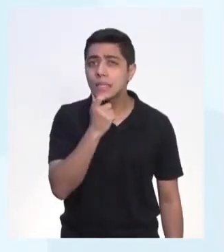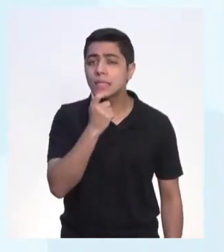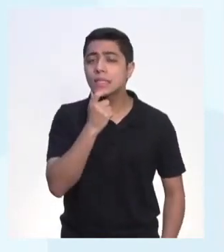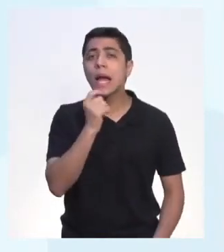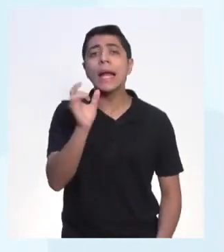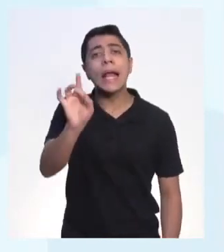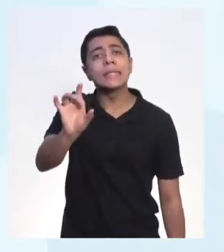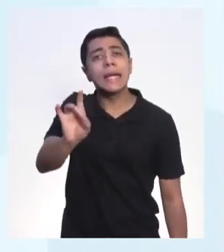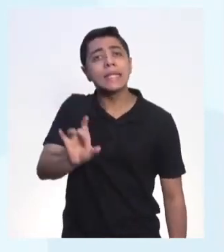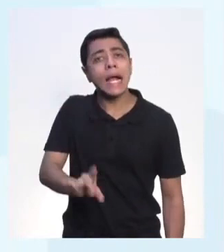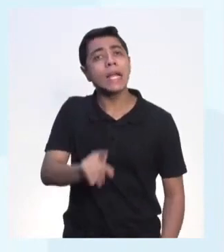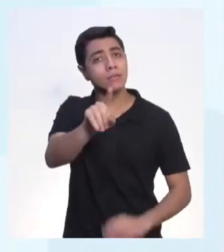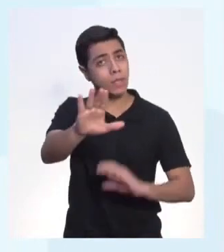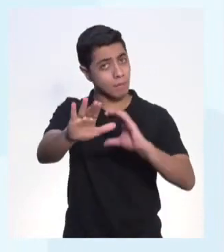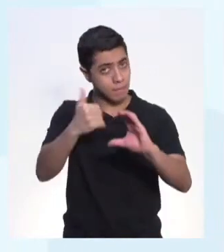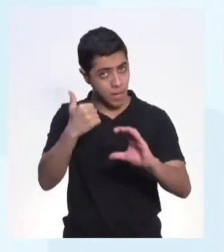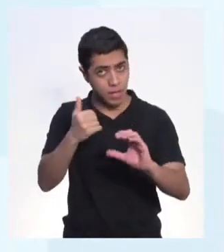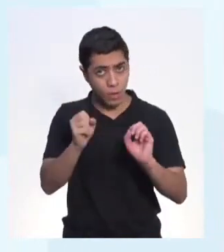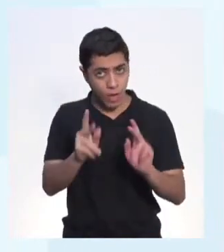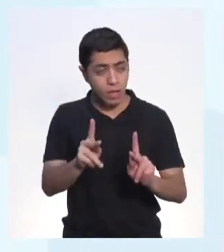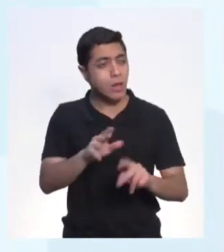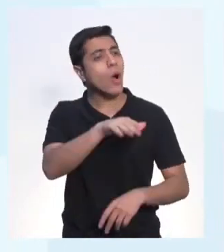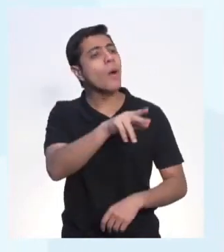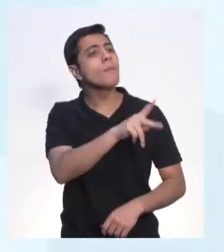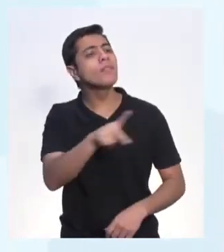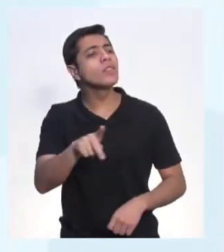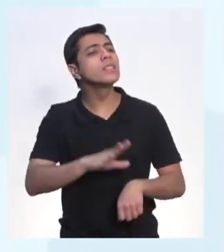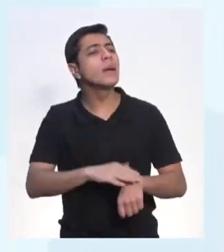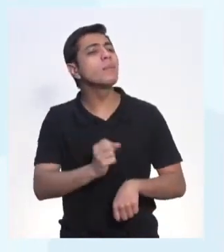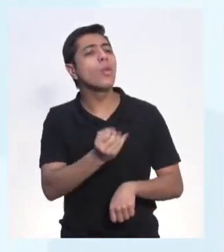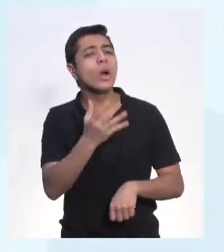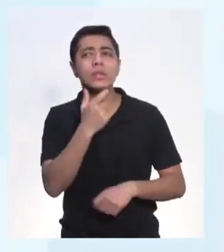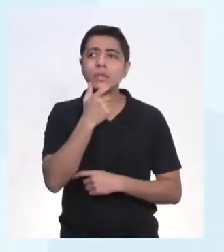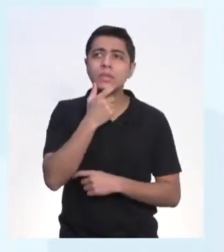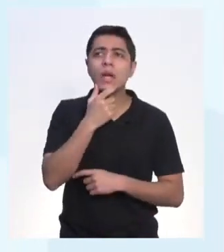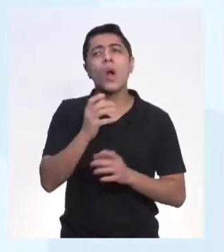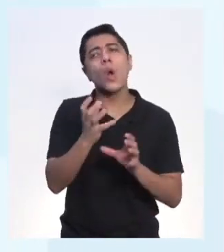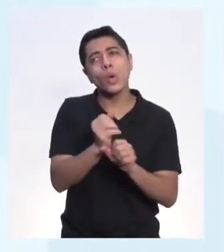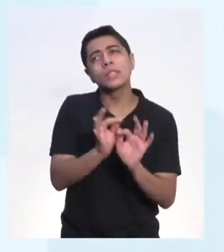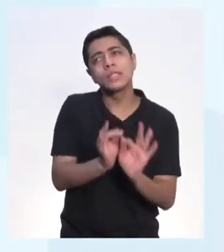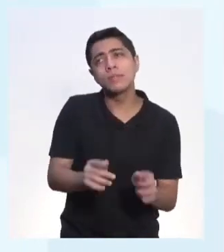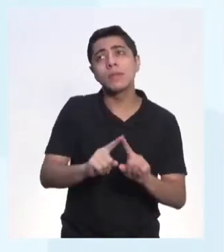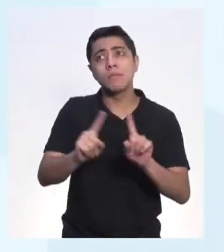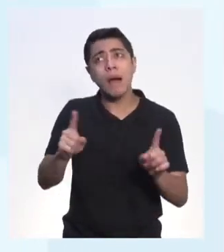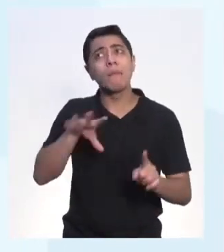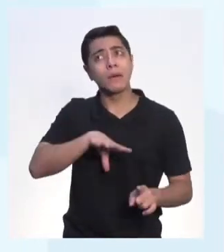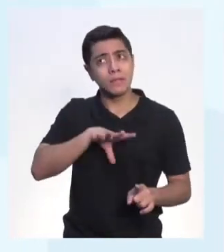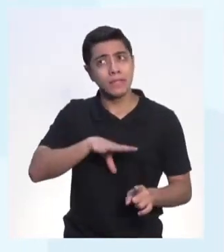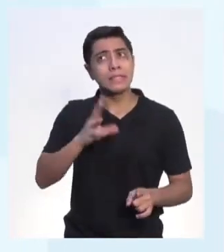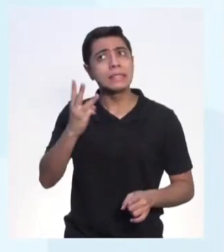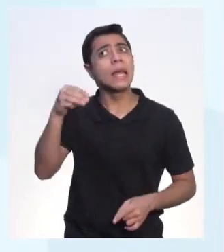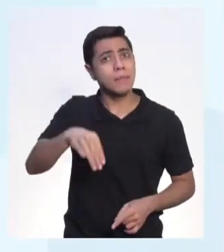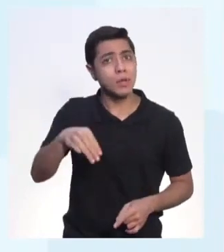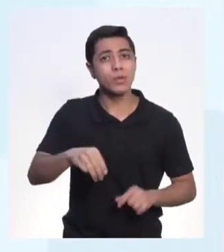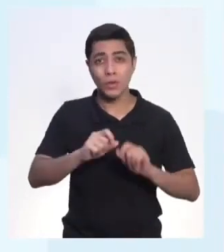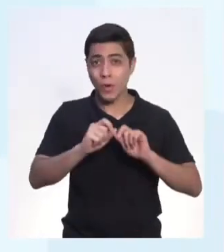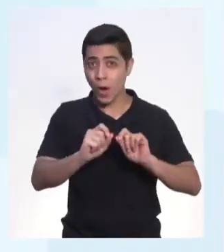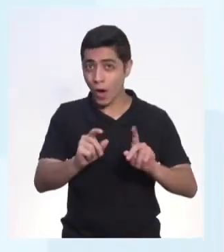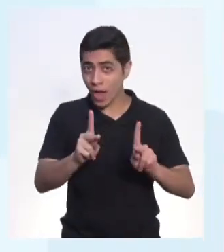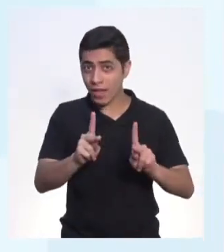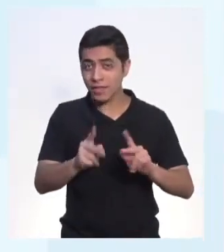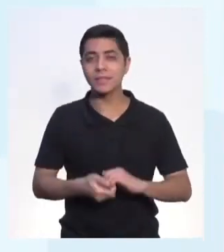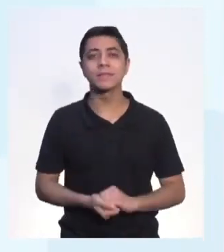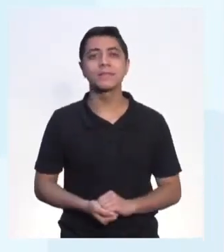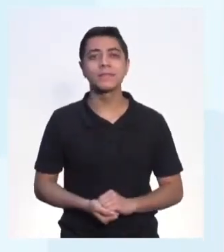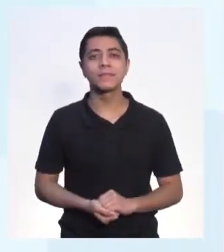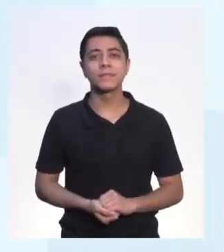agora? A conta é simples, mas como eles têm que escrever os anagramas, então 3 minutos, professora Inês. Ok, voltamos em 3 minutos.